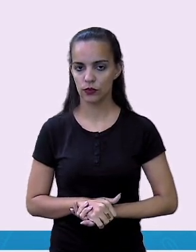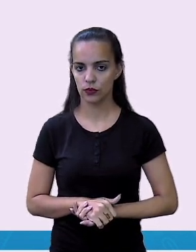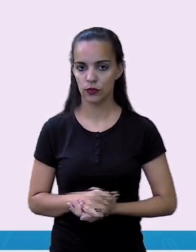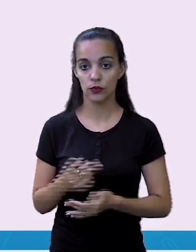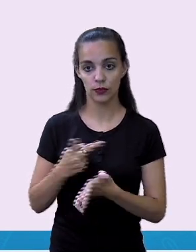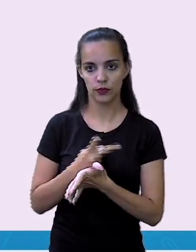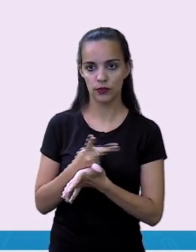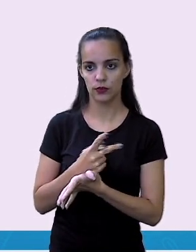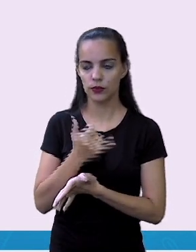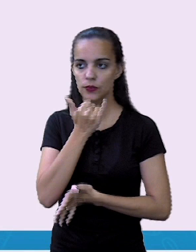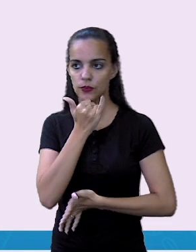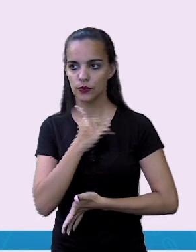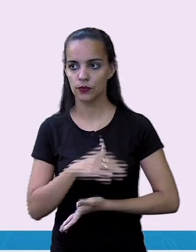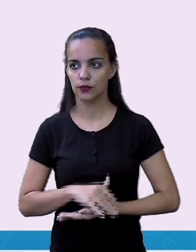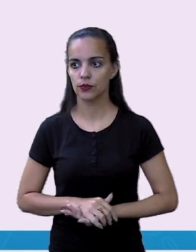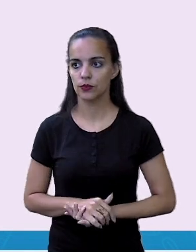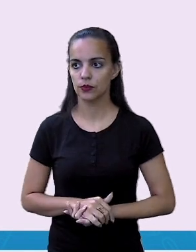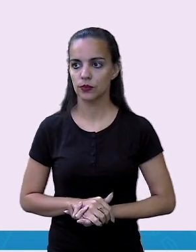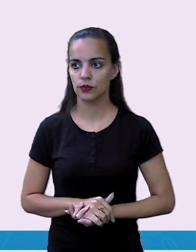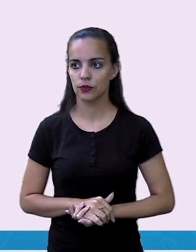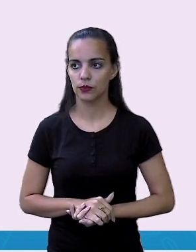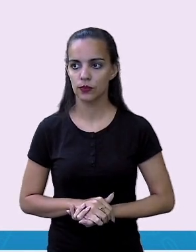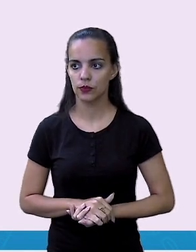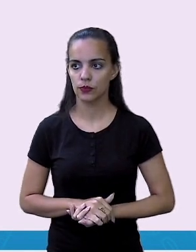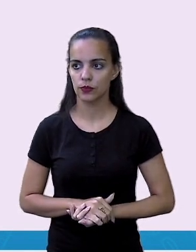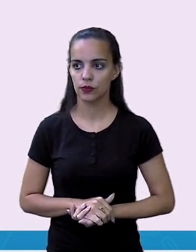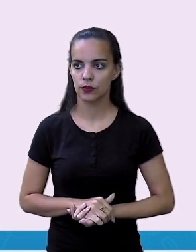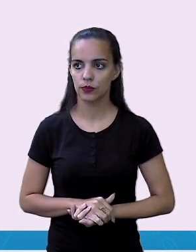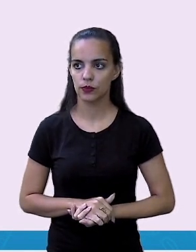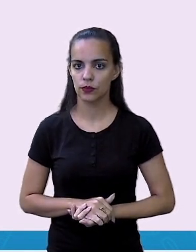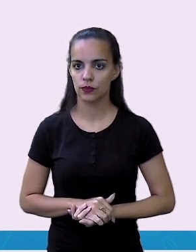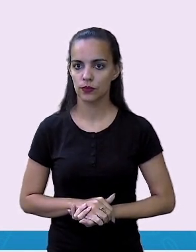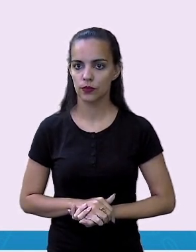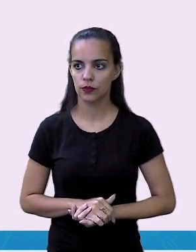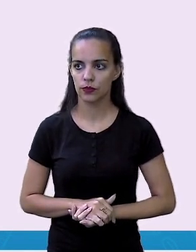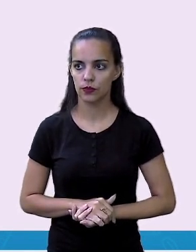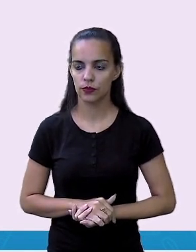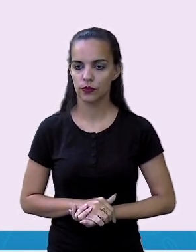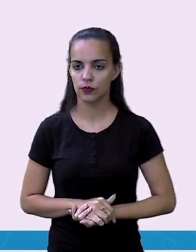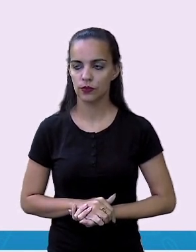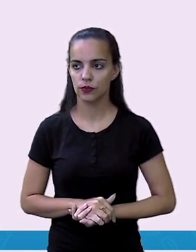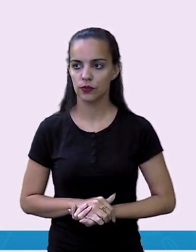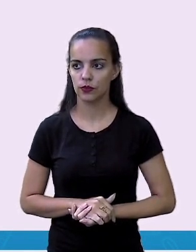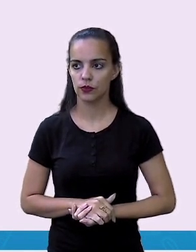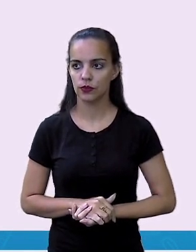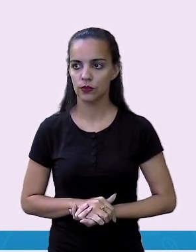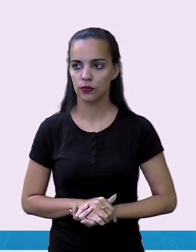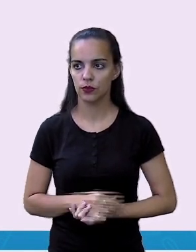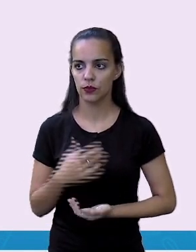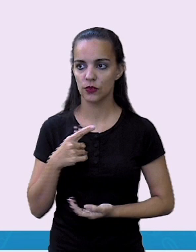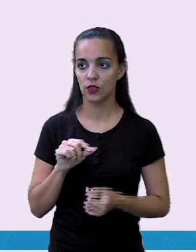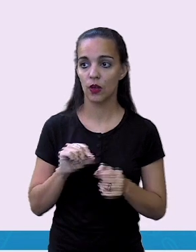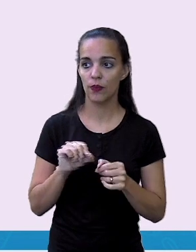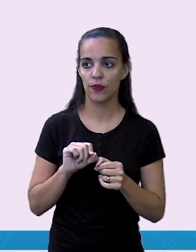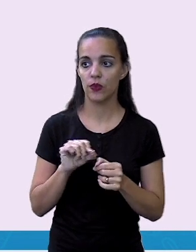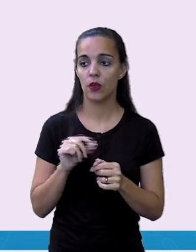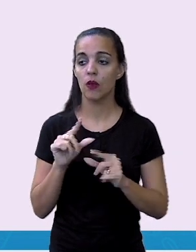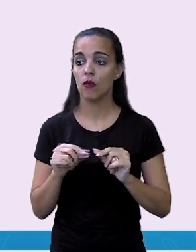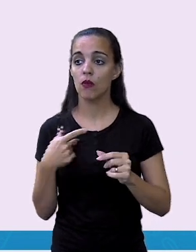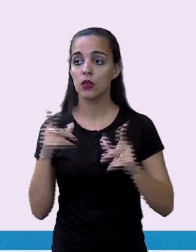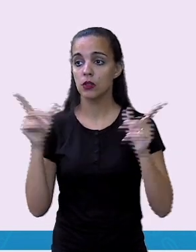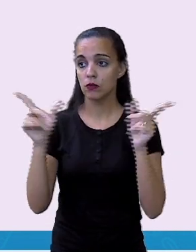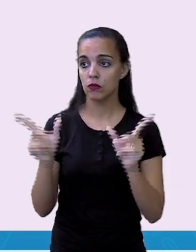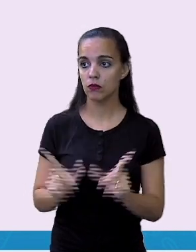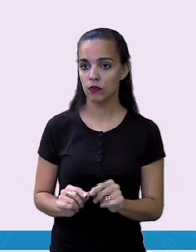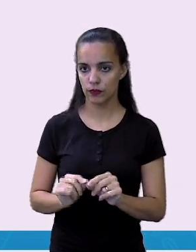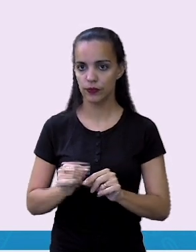Nossa, que confusão, né, gente? Vamos voltar aqui. Expressão algébrica a gente acaba